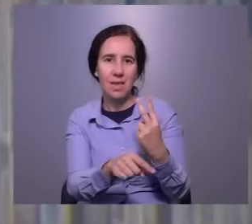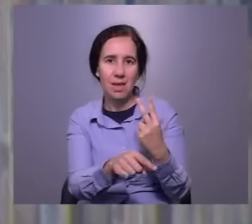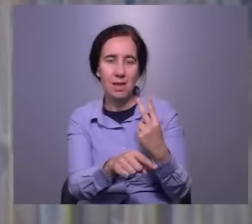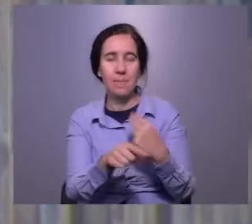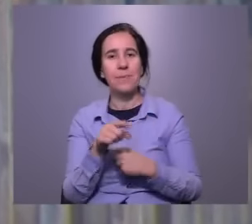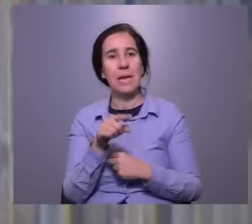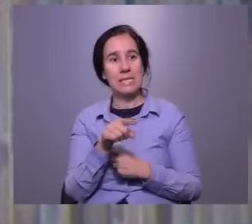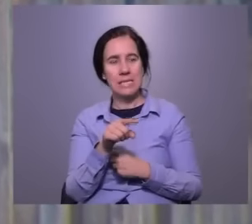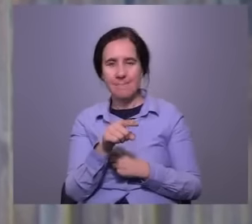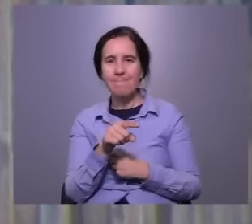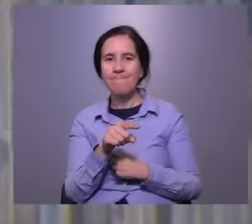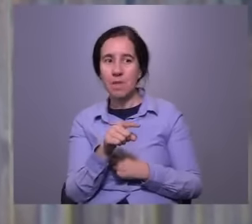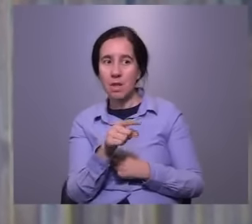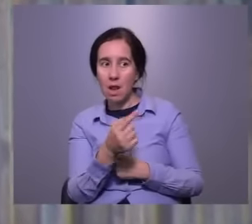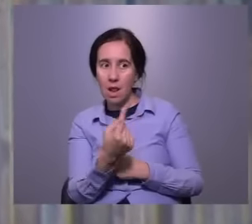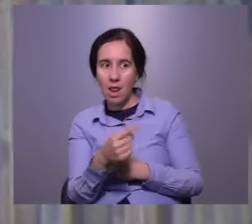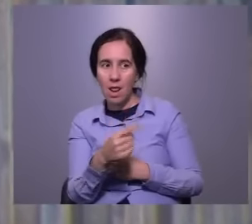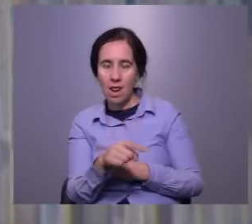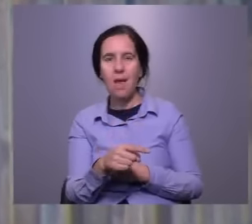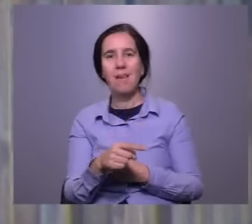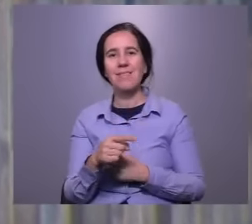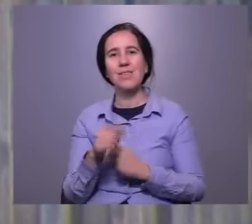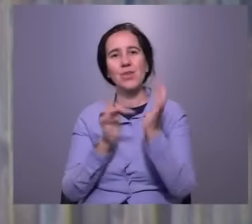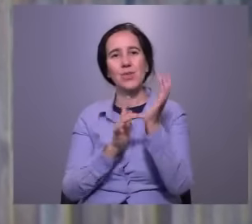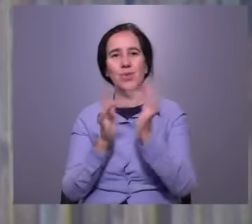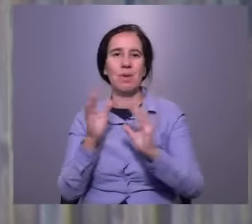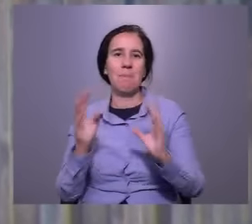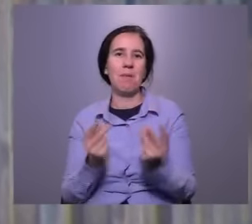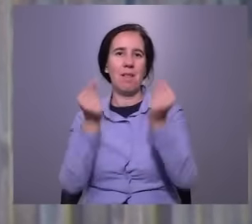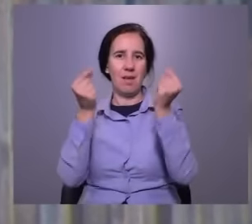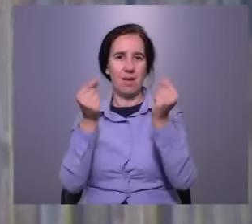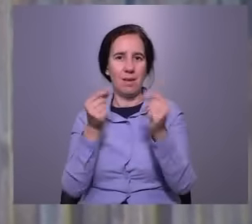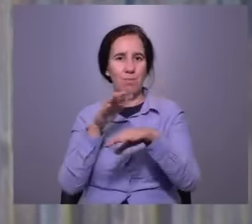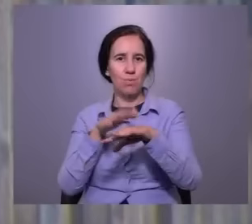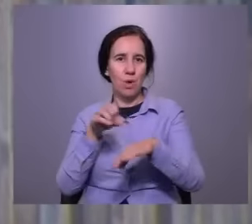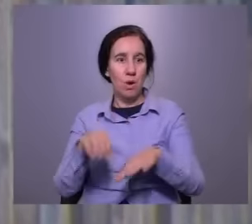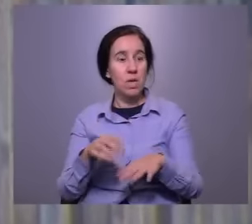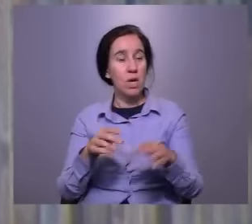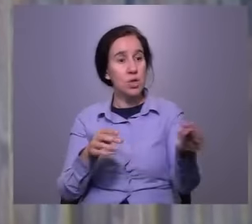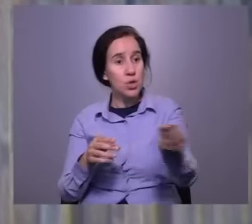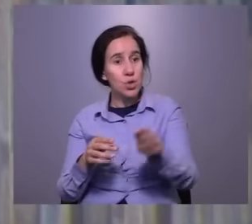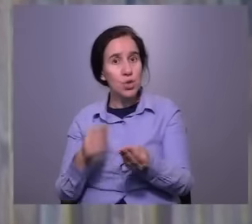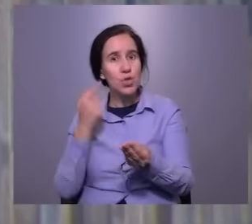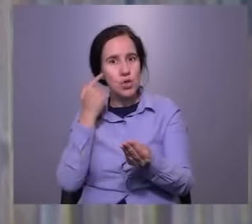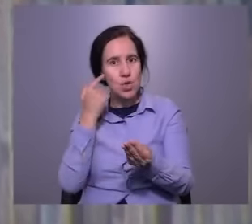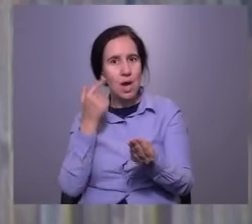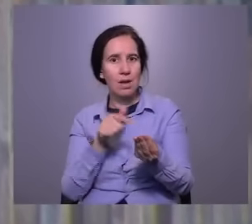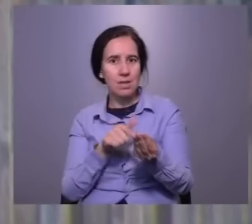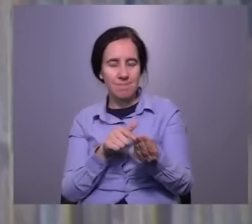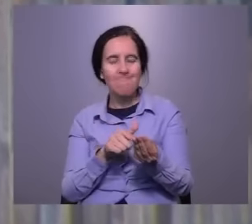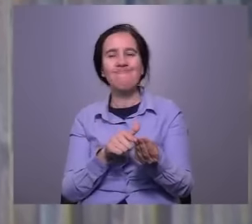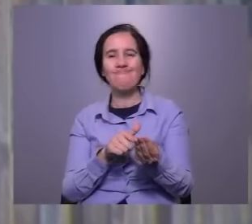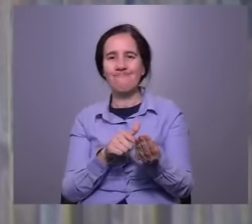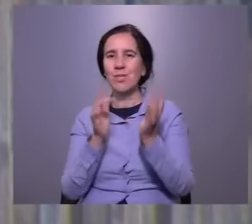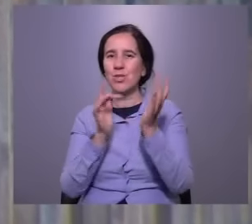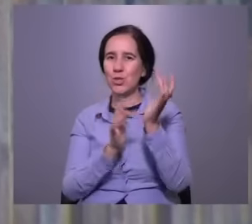generosidade de um rapazito ali presente, diz o Evangelho, que tinha 5 pães e 2 peixes.